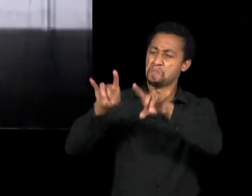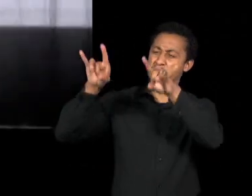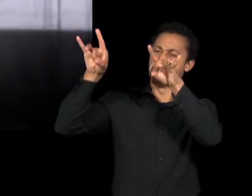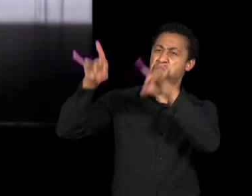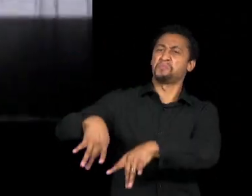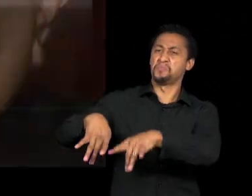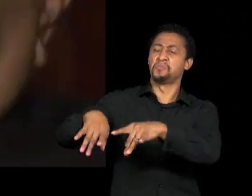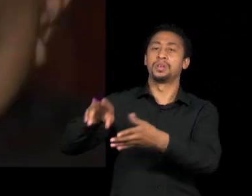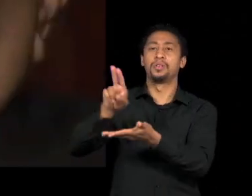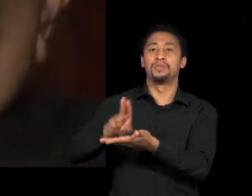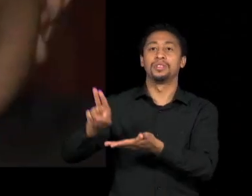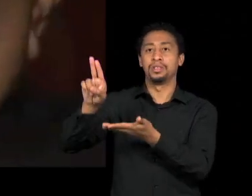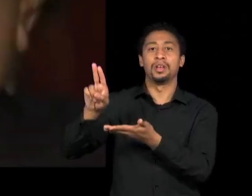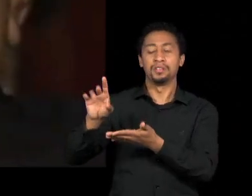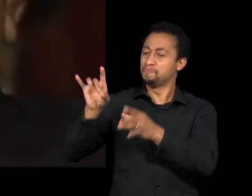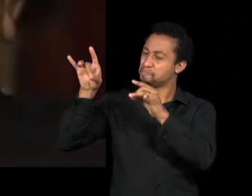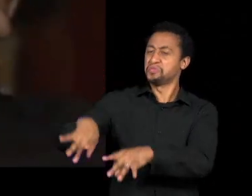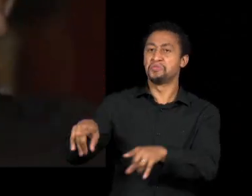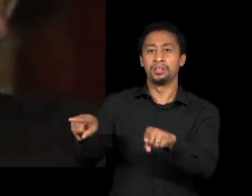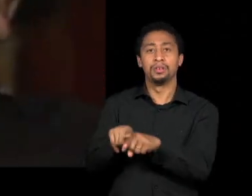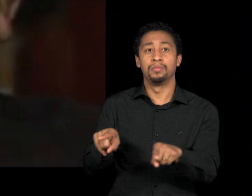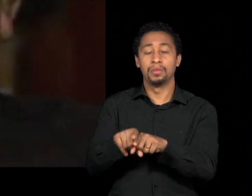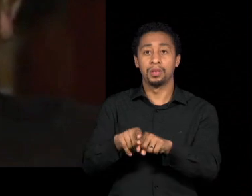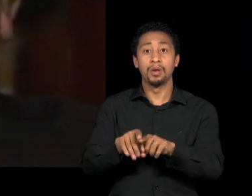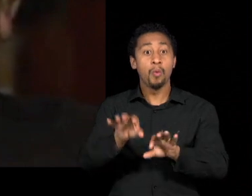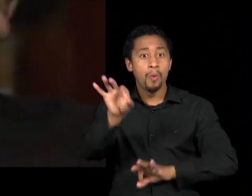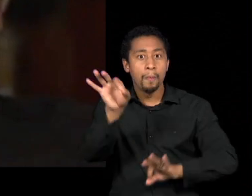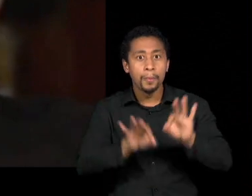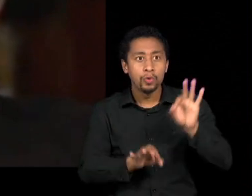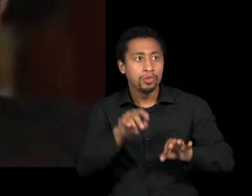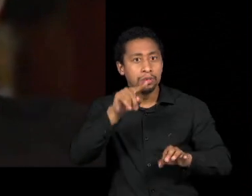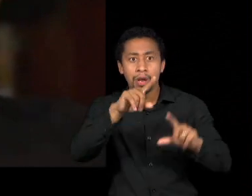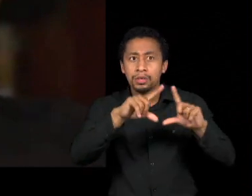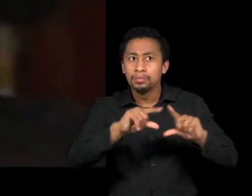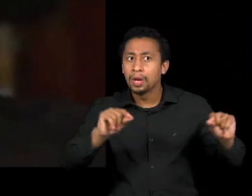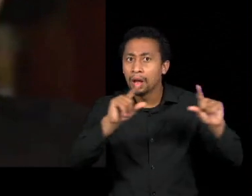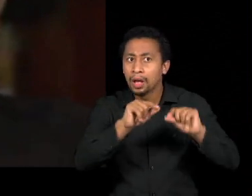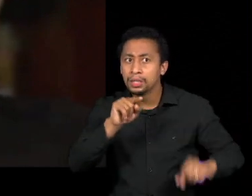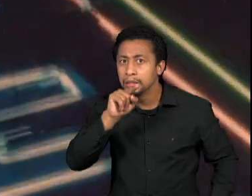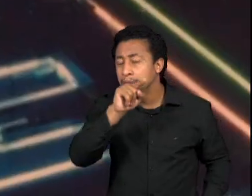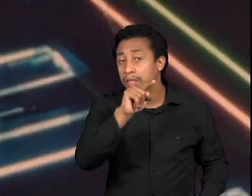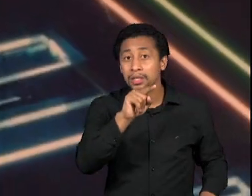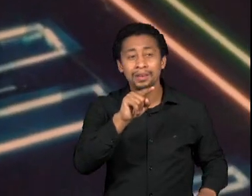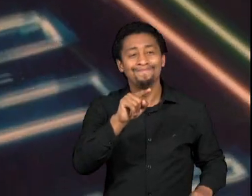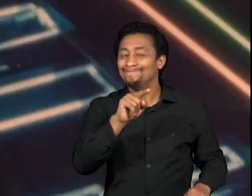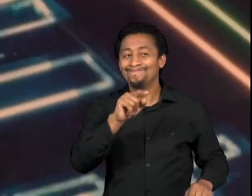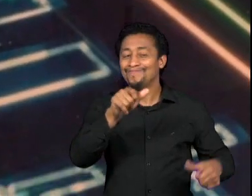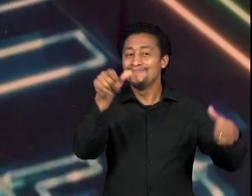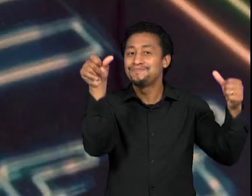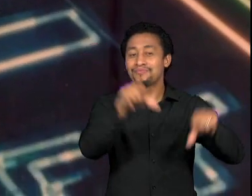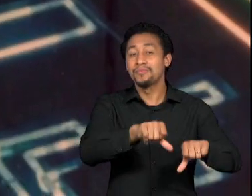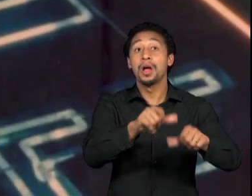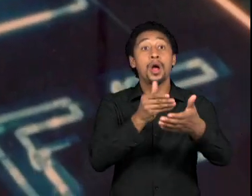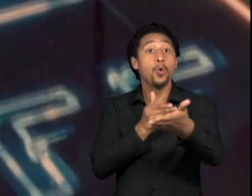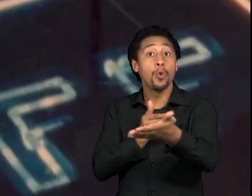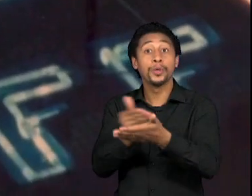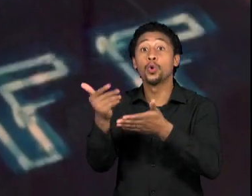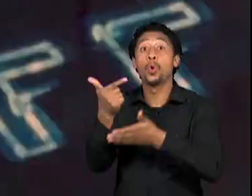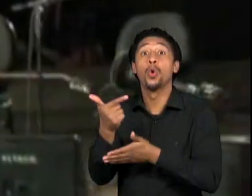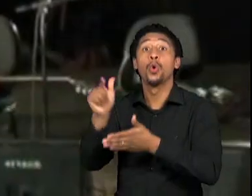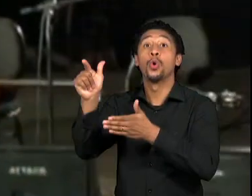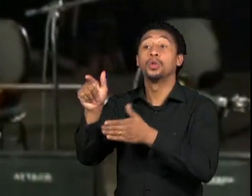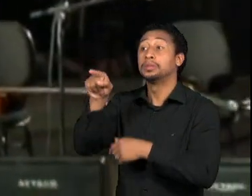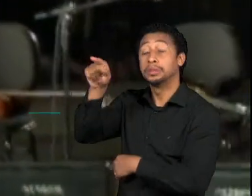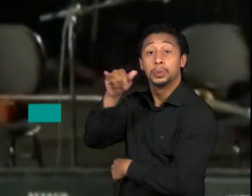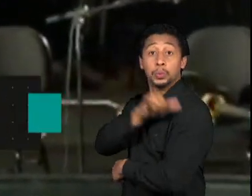O projeto de Brasília eu levei para o reitor da Universidade Fluminense, que estava começando. Ele topou. Ainda